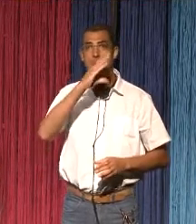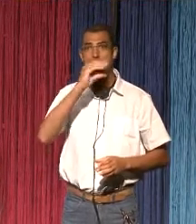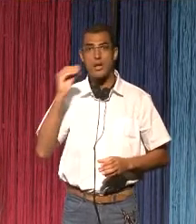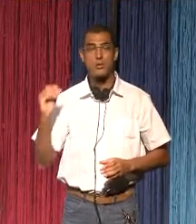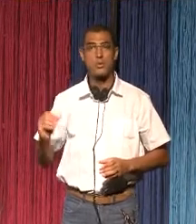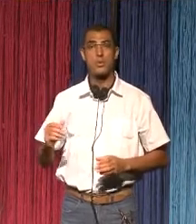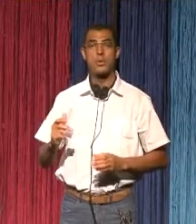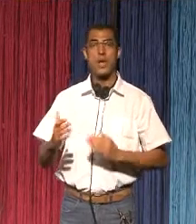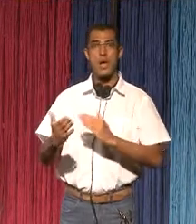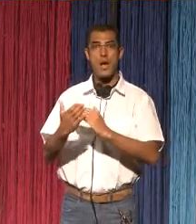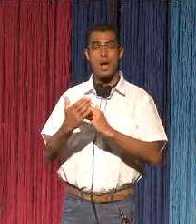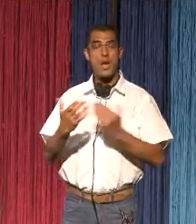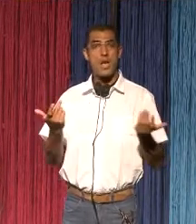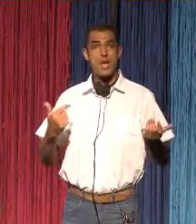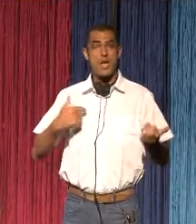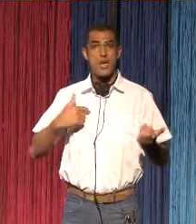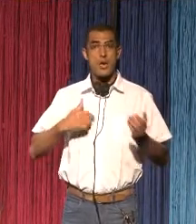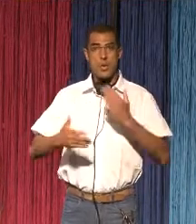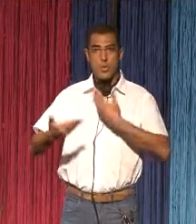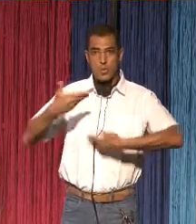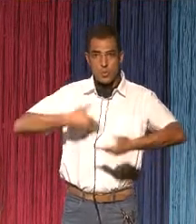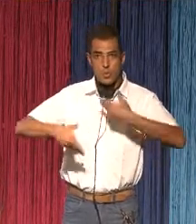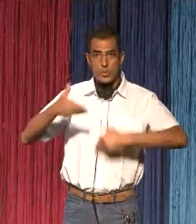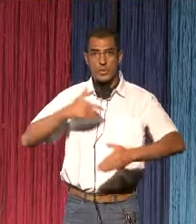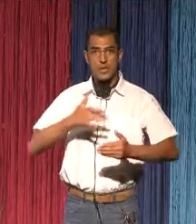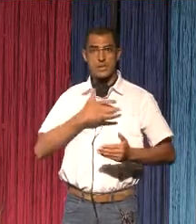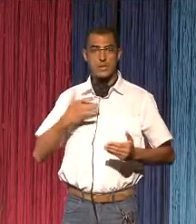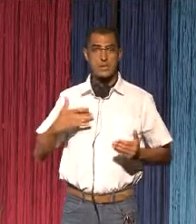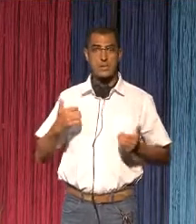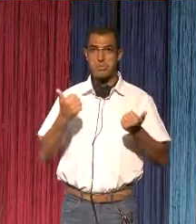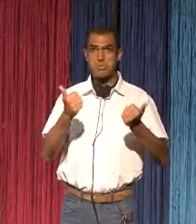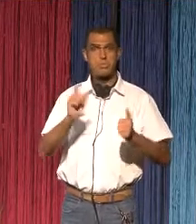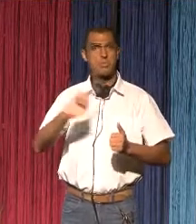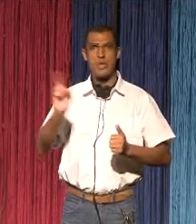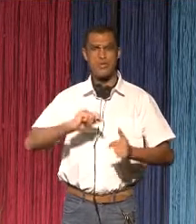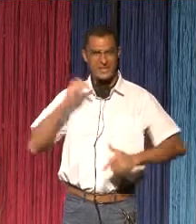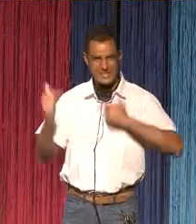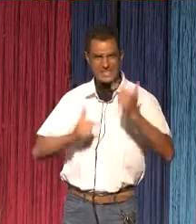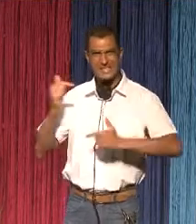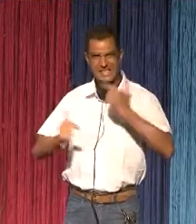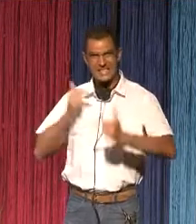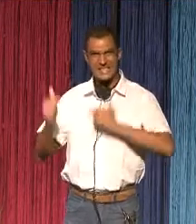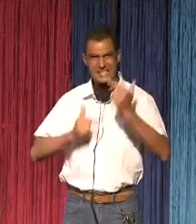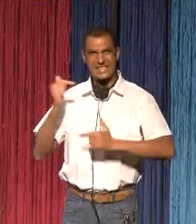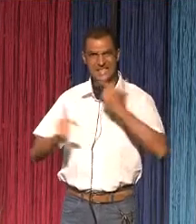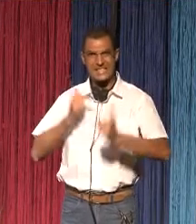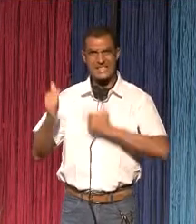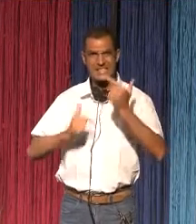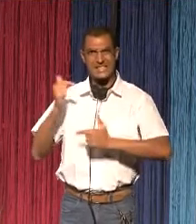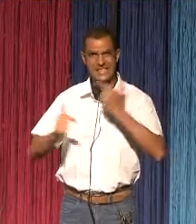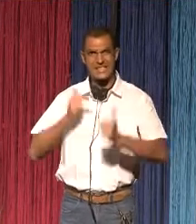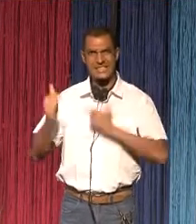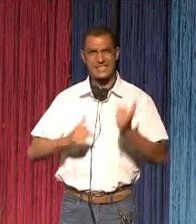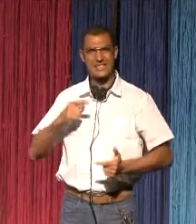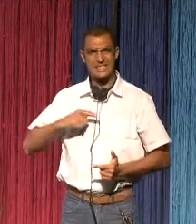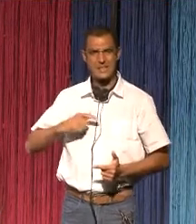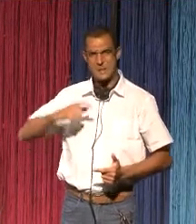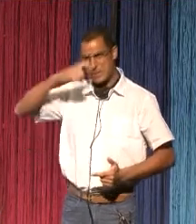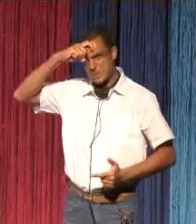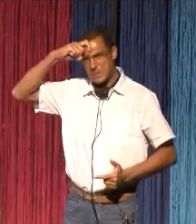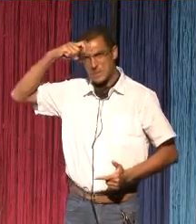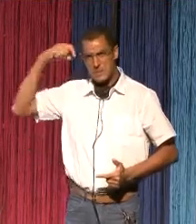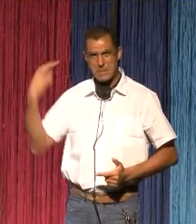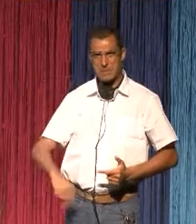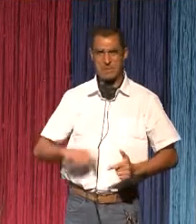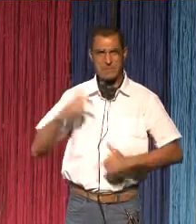cuidam, são loucos. Trabalham demais, ou seja, usam a metáfora da máquina,